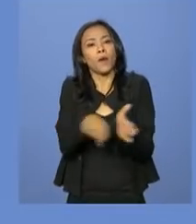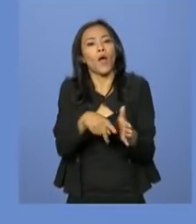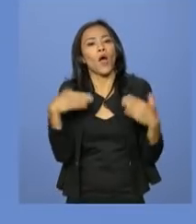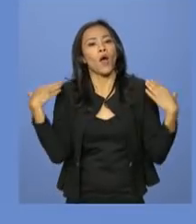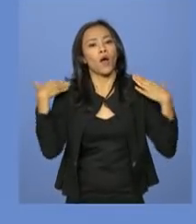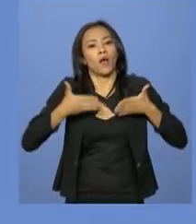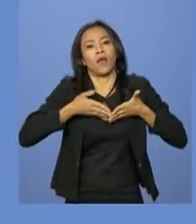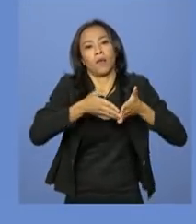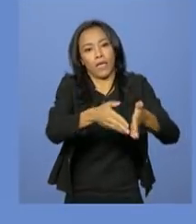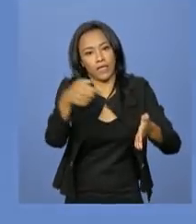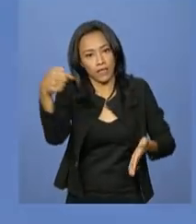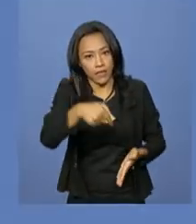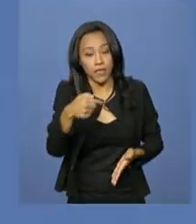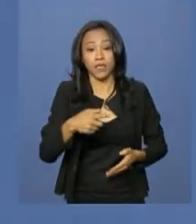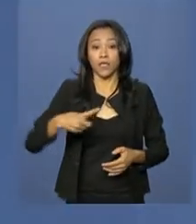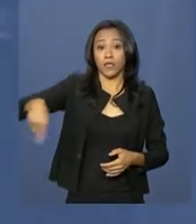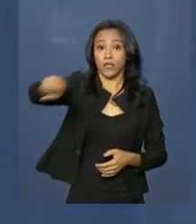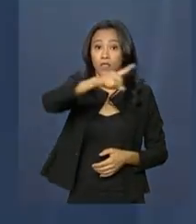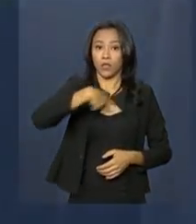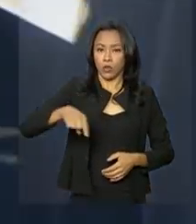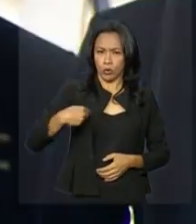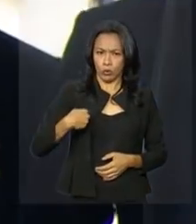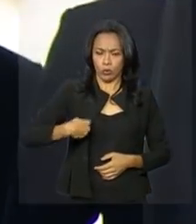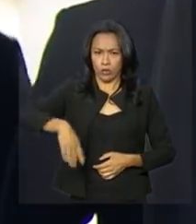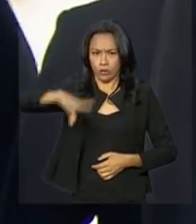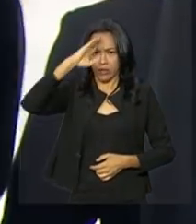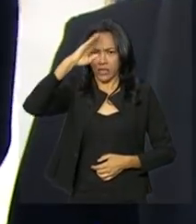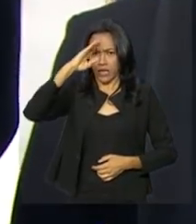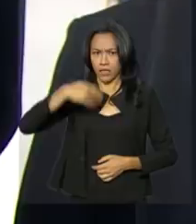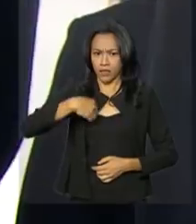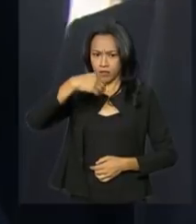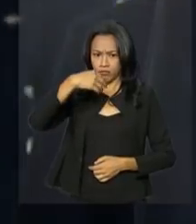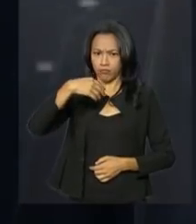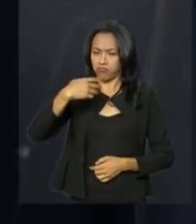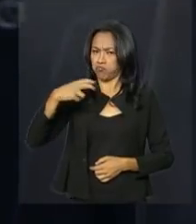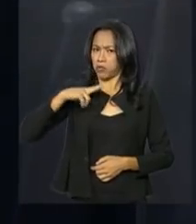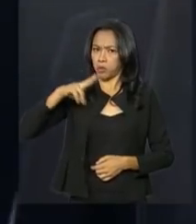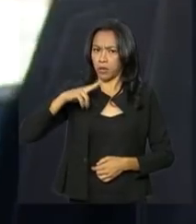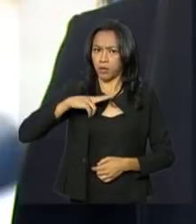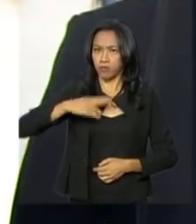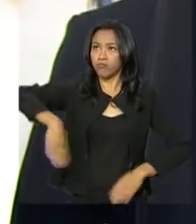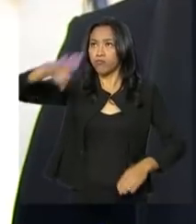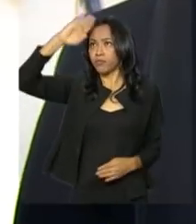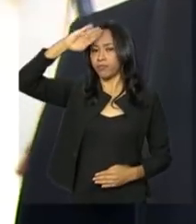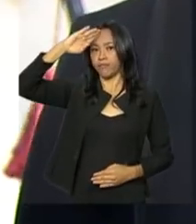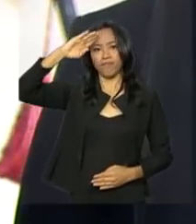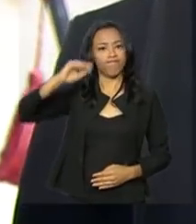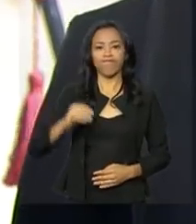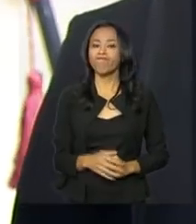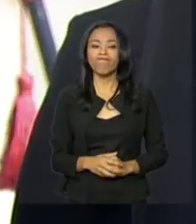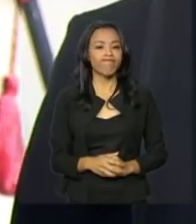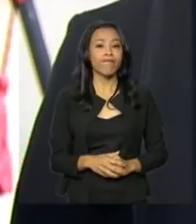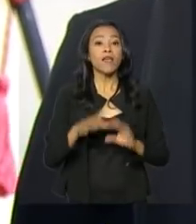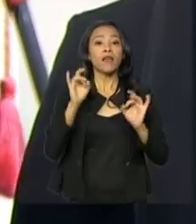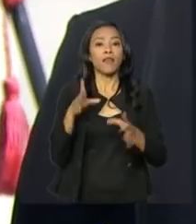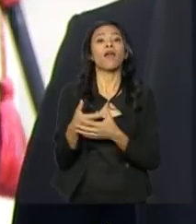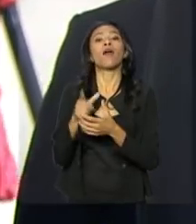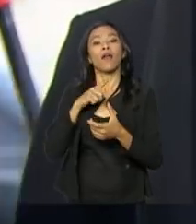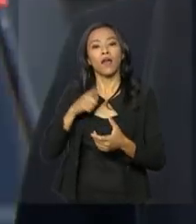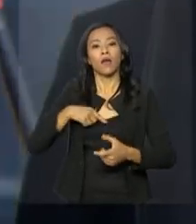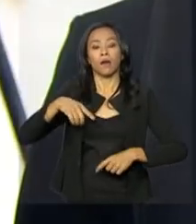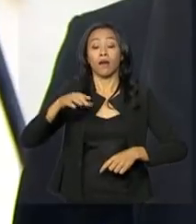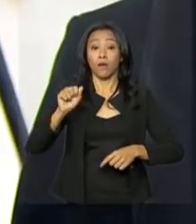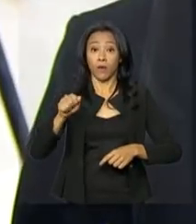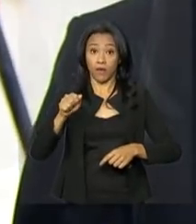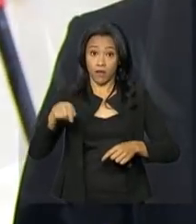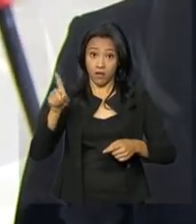Os militares não prestarão continência individual. Uma bateria de salvas do Grupamento